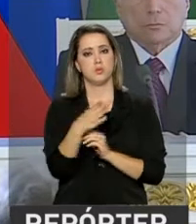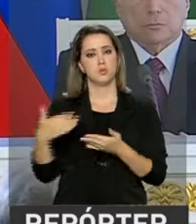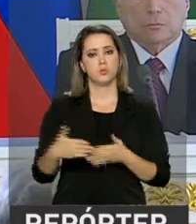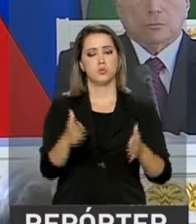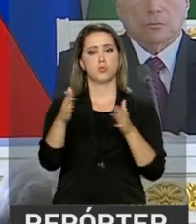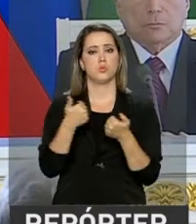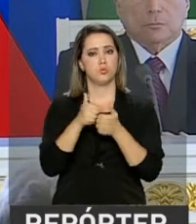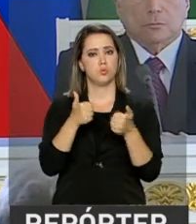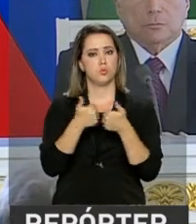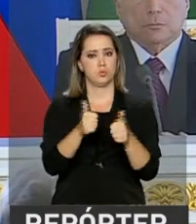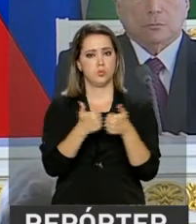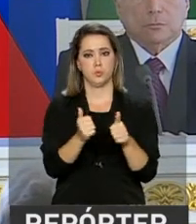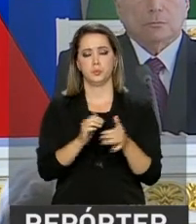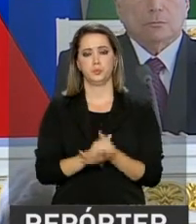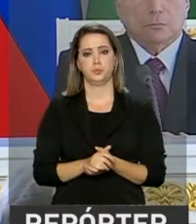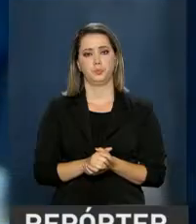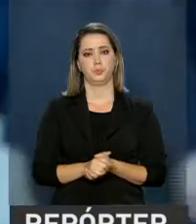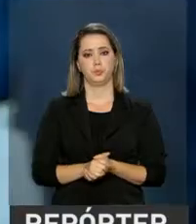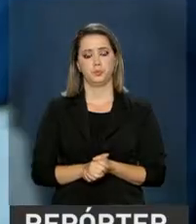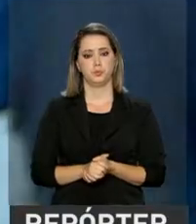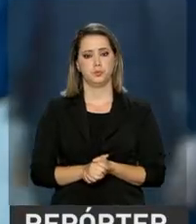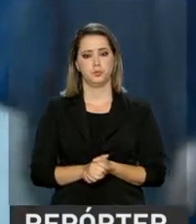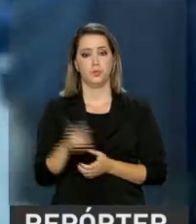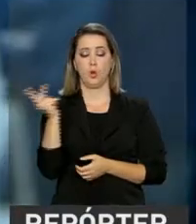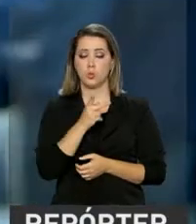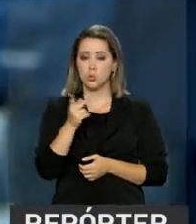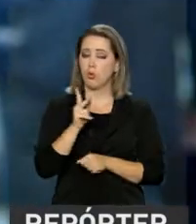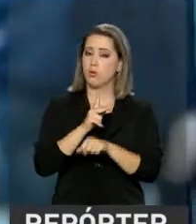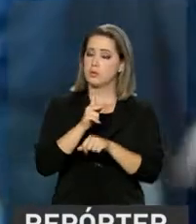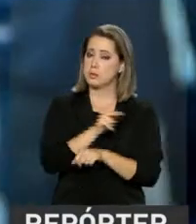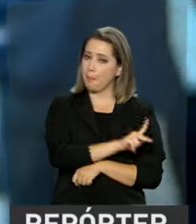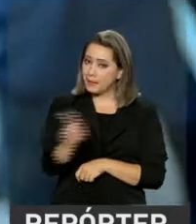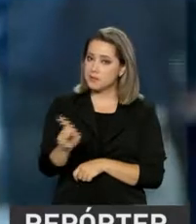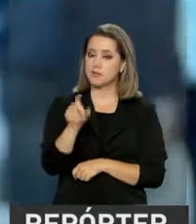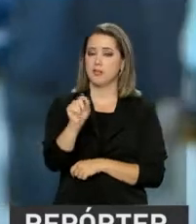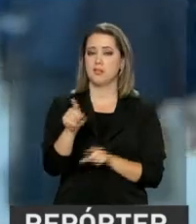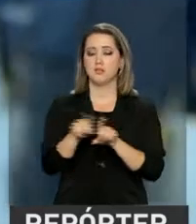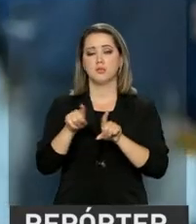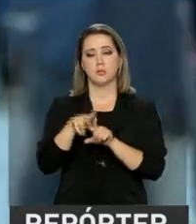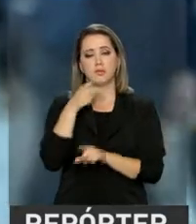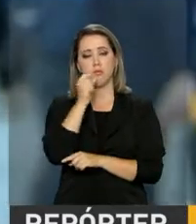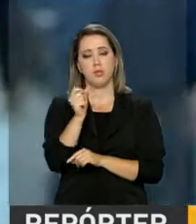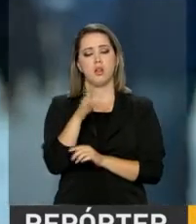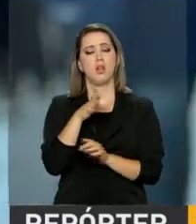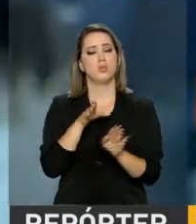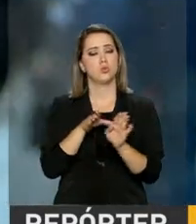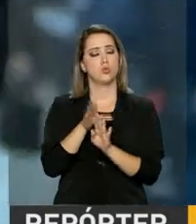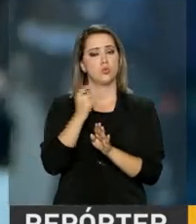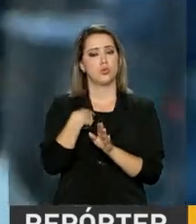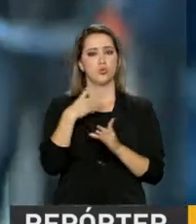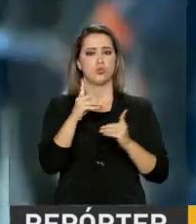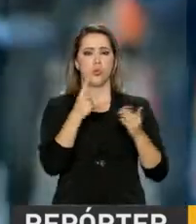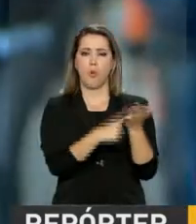a infraestrutura de transporte nacional. Temer e Putin também estabeleceram um programa de consultas políticas a ser cumprido